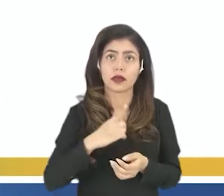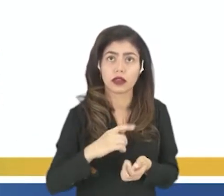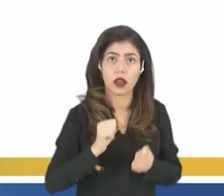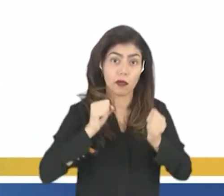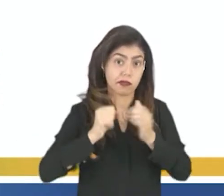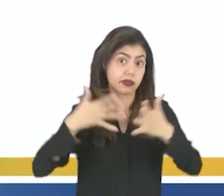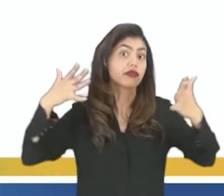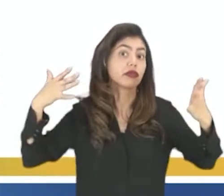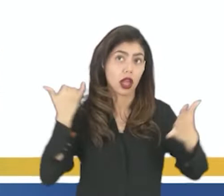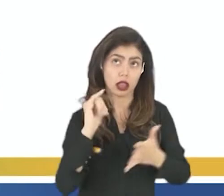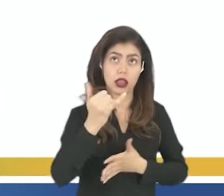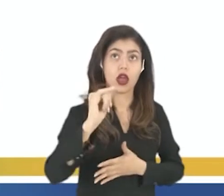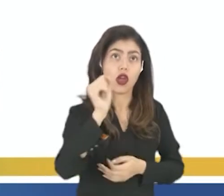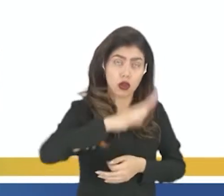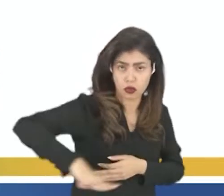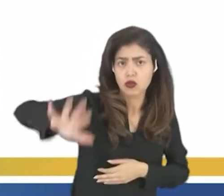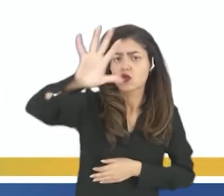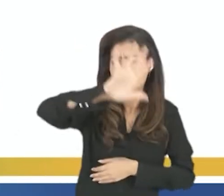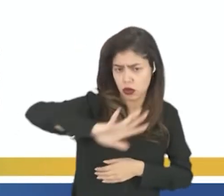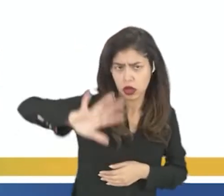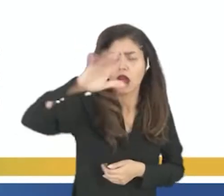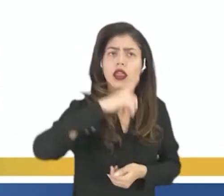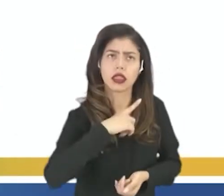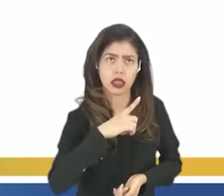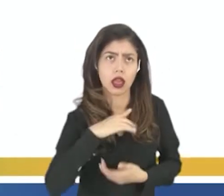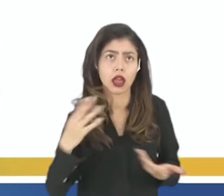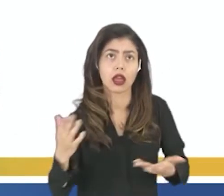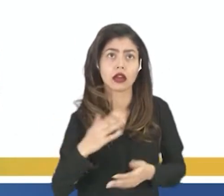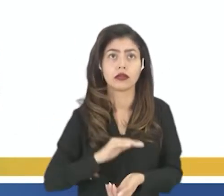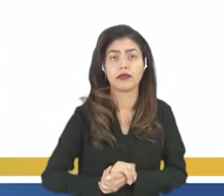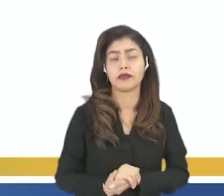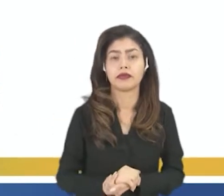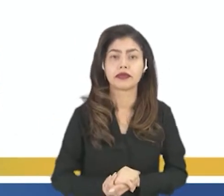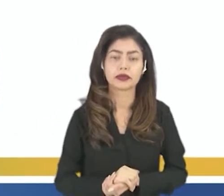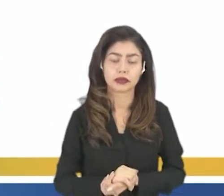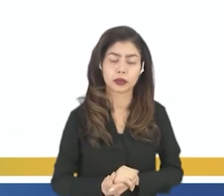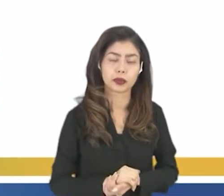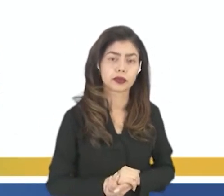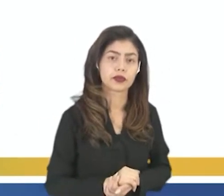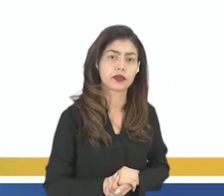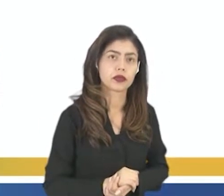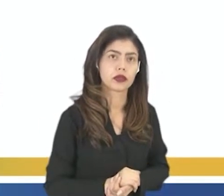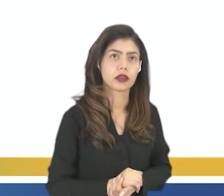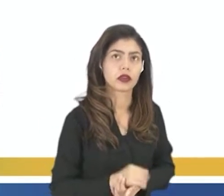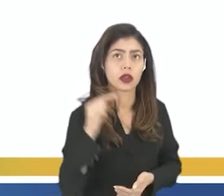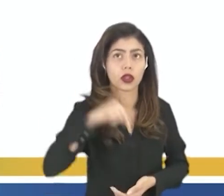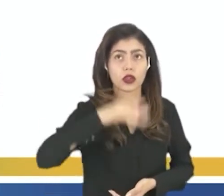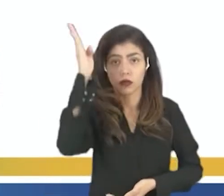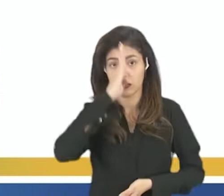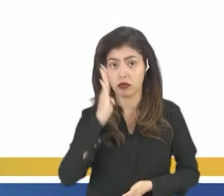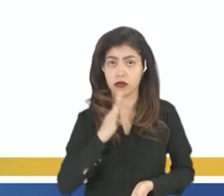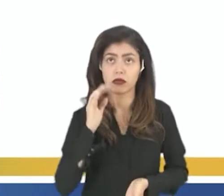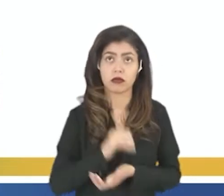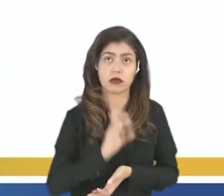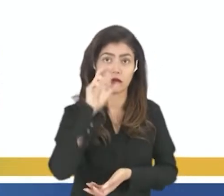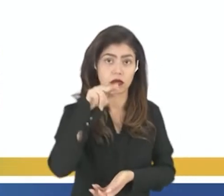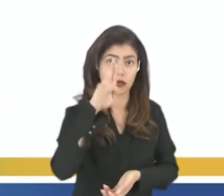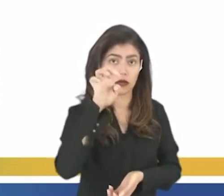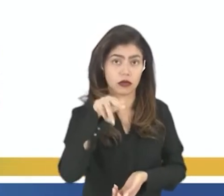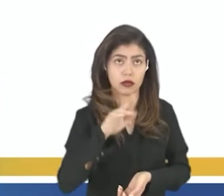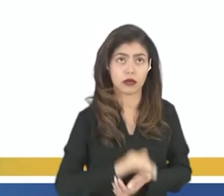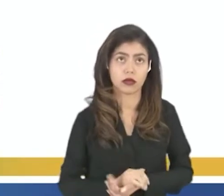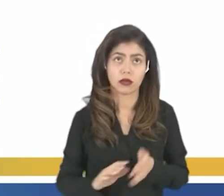nuclear Claro em todo o território nacional tendo em vista que sem em uma comissão que faz ó regulamentação aqui no Brasil